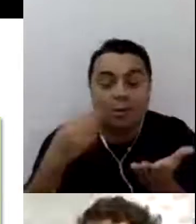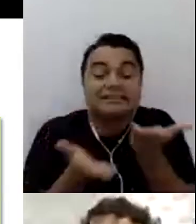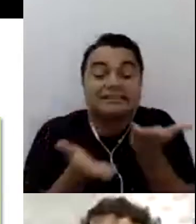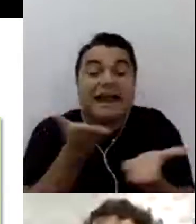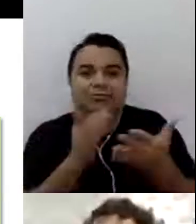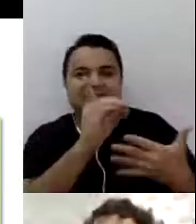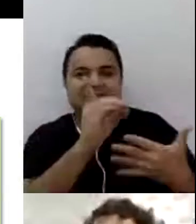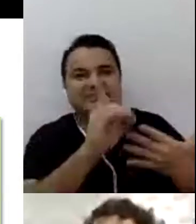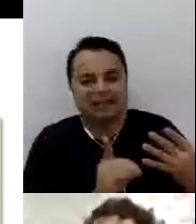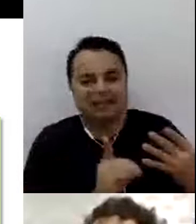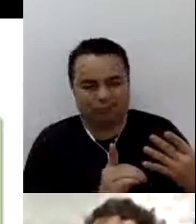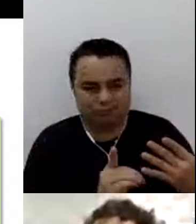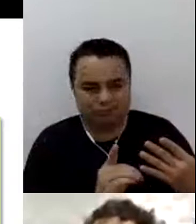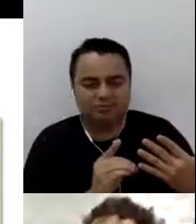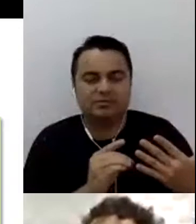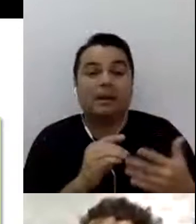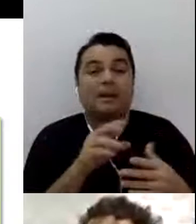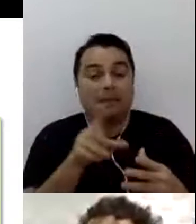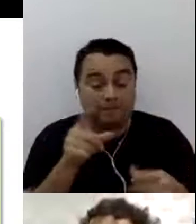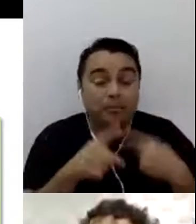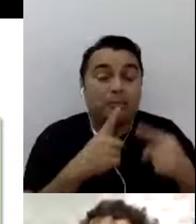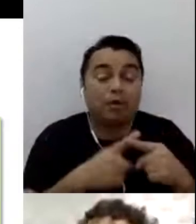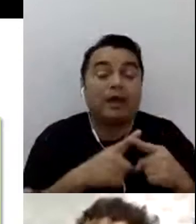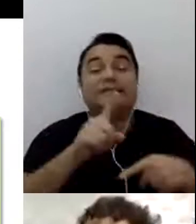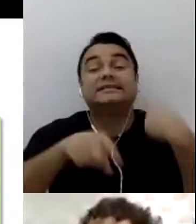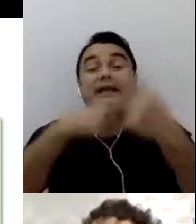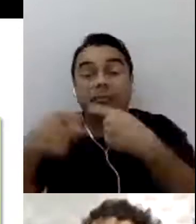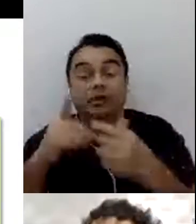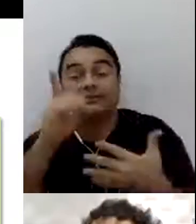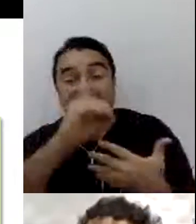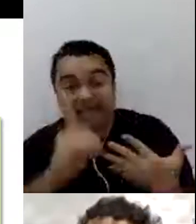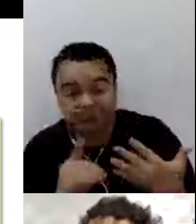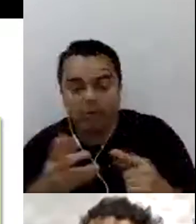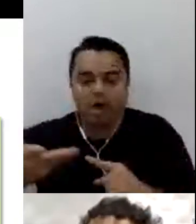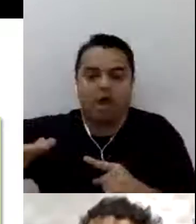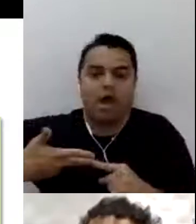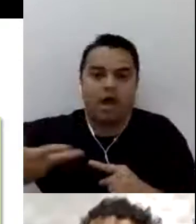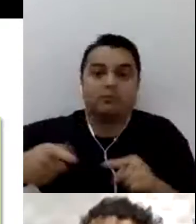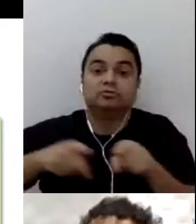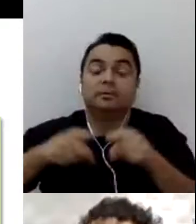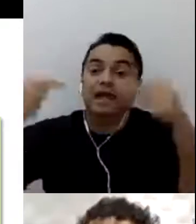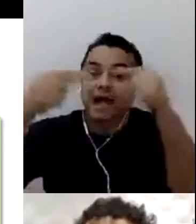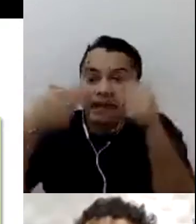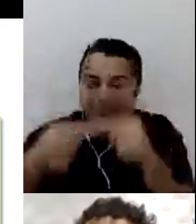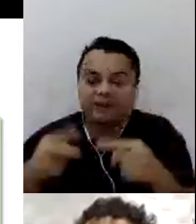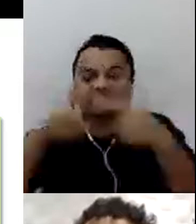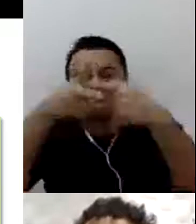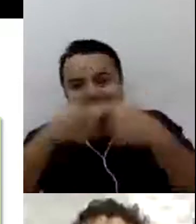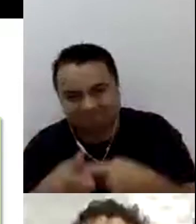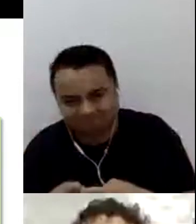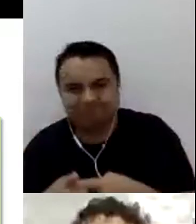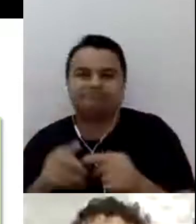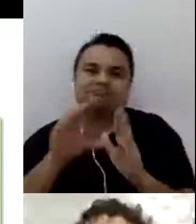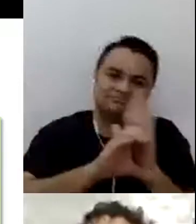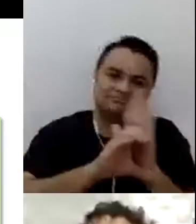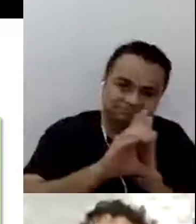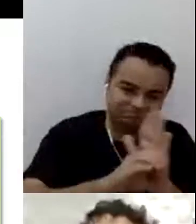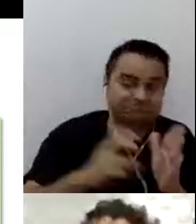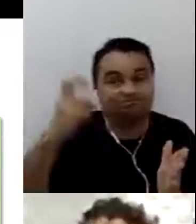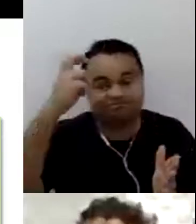vou fazer para que esses dados cheguem da melhor forma, ágil e aplicando ferramentas e metodologias, que conceitos, que